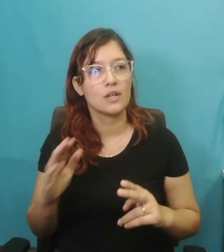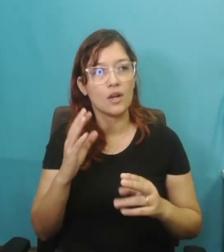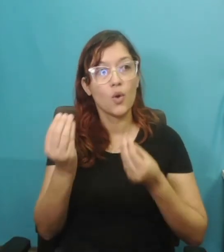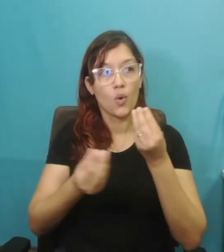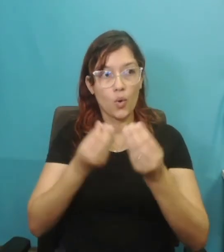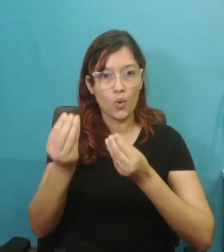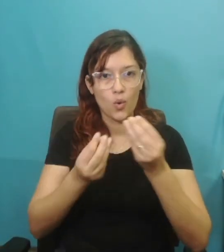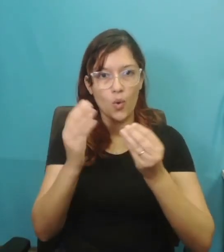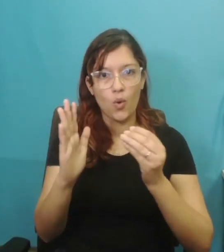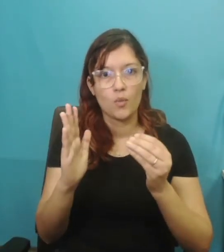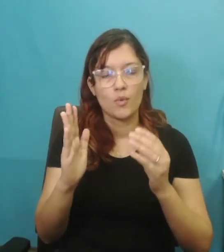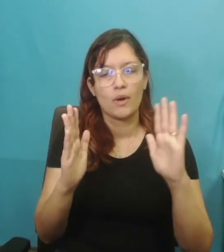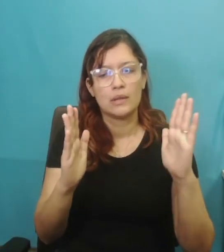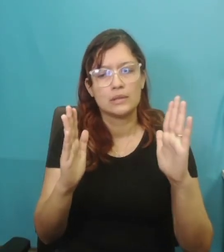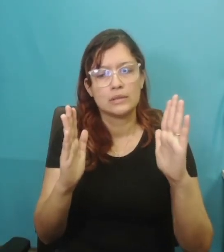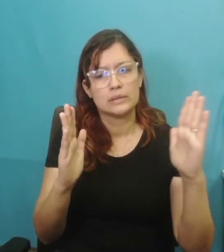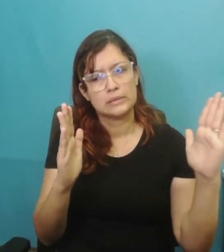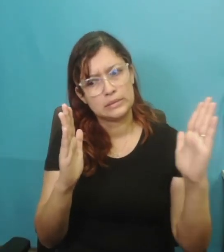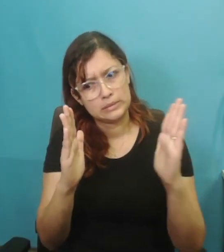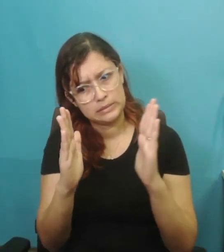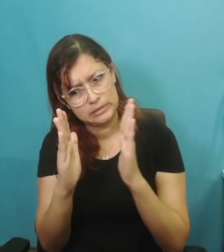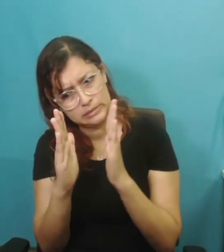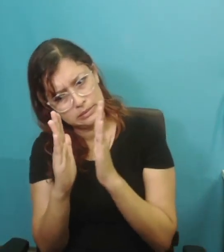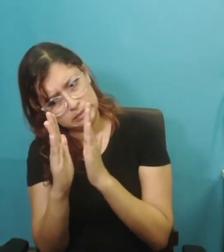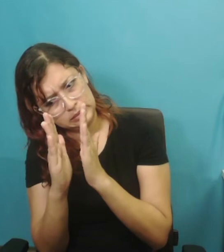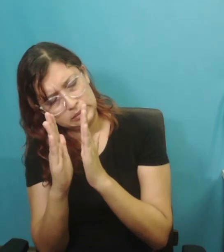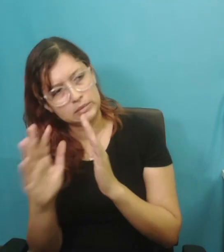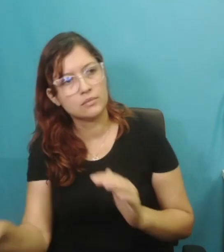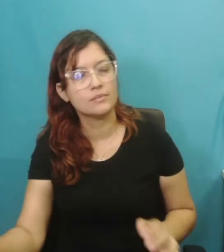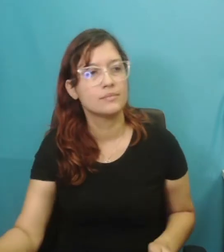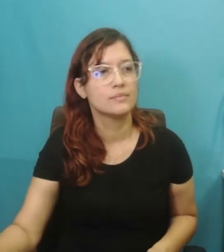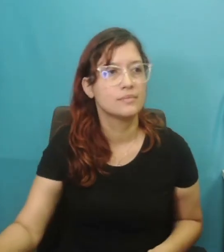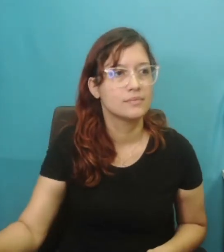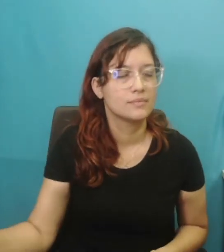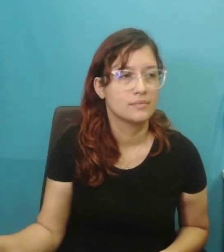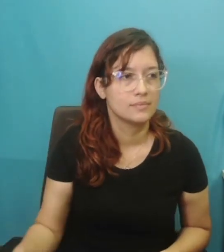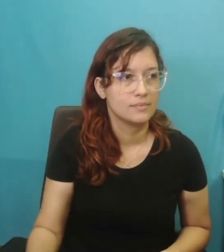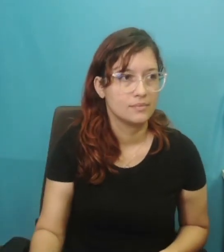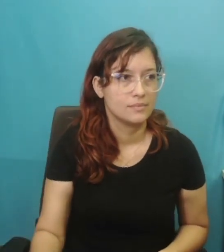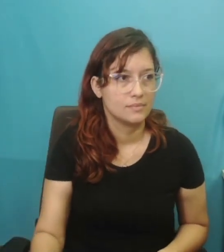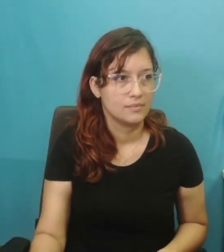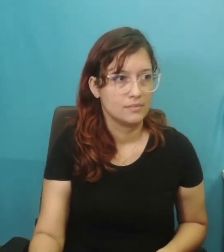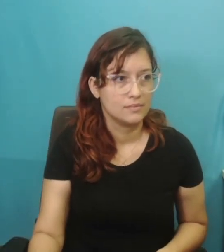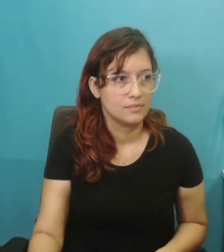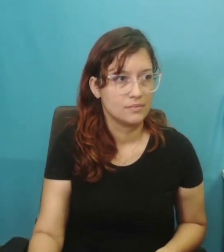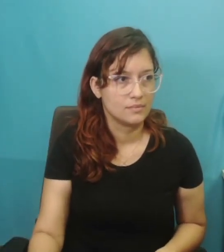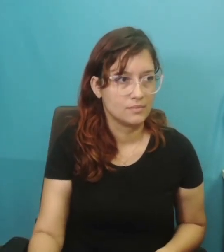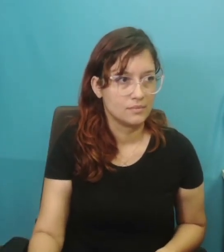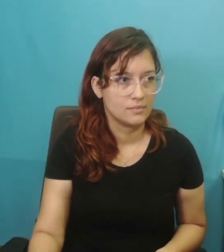Só que aí é aplicada uma força e essa mola se comprime